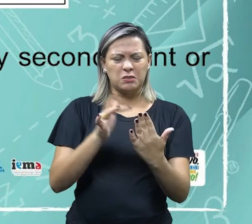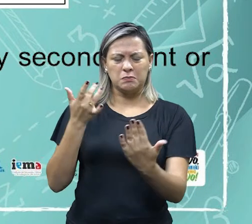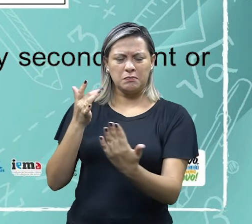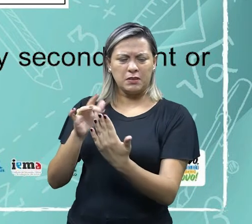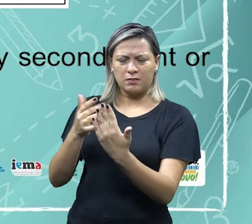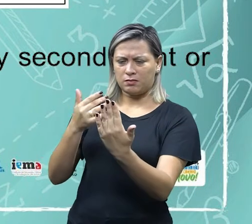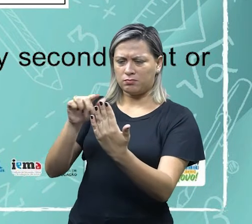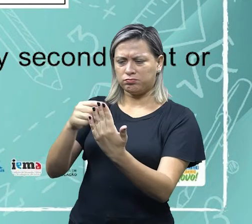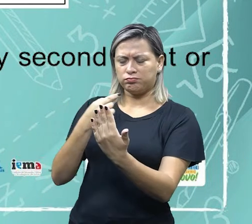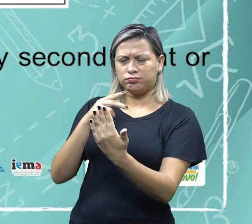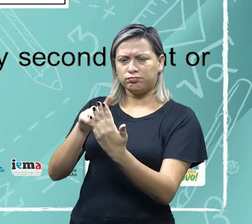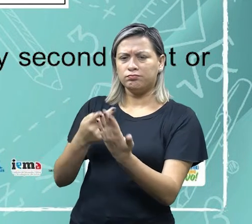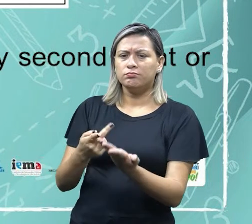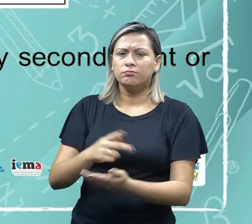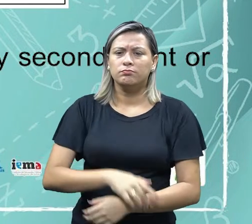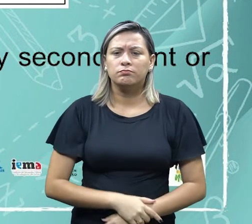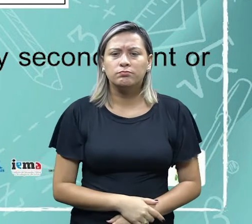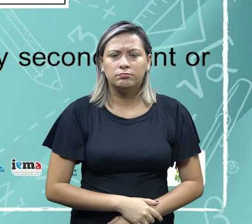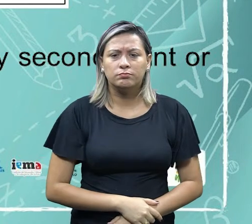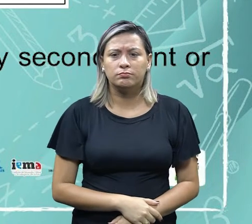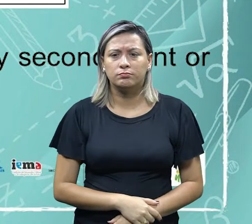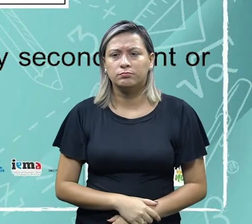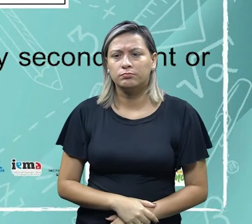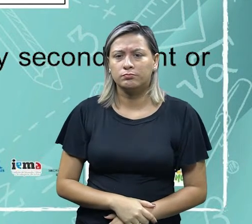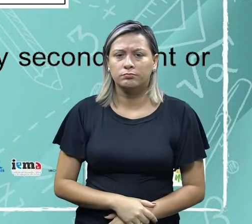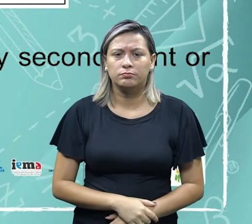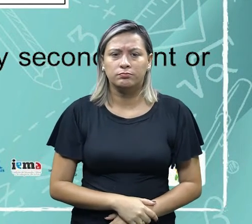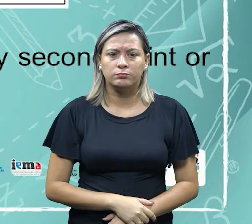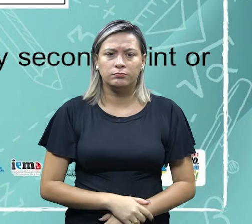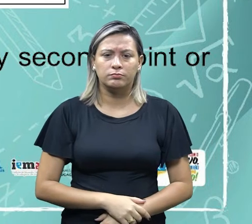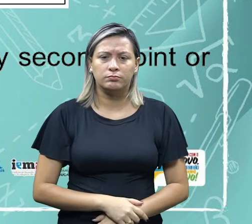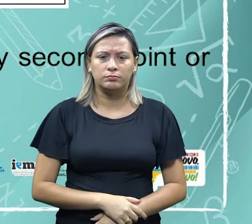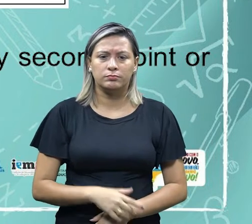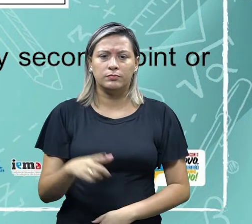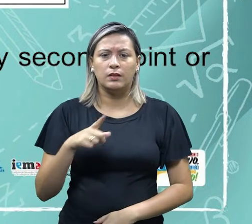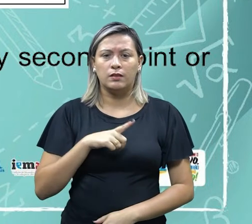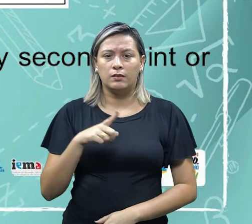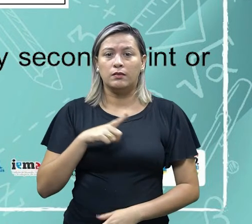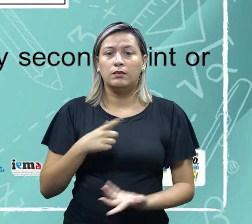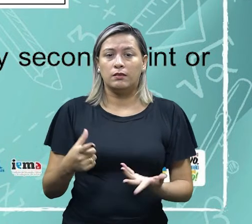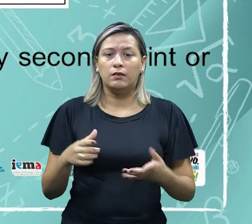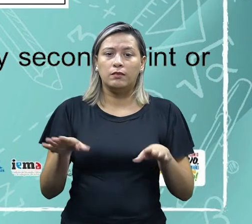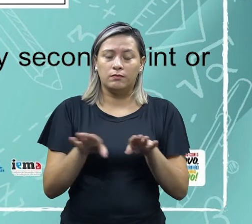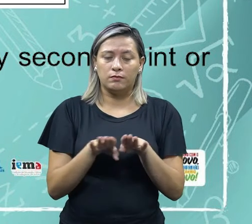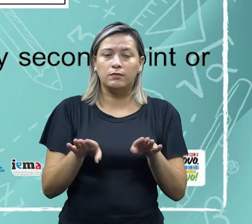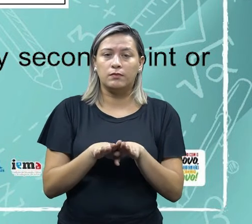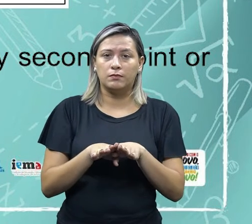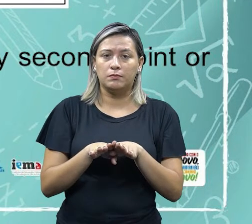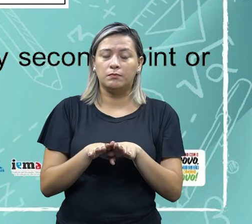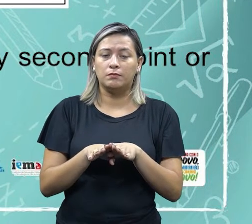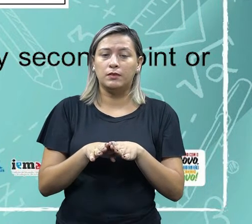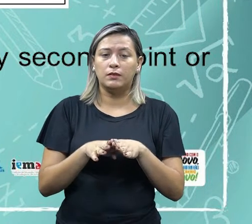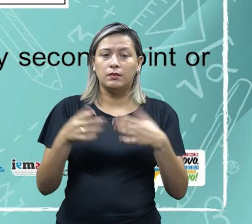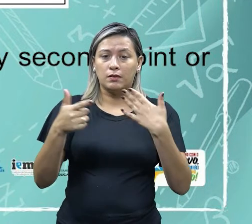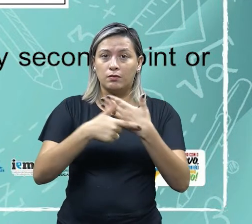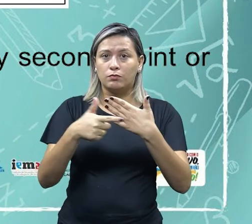nós também temos aqui o botão que aciona e também a tecla de atalho. Essa função ela é